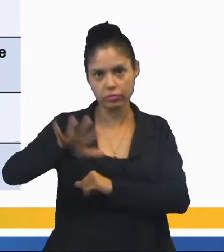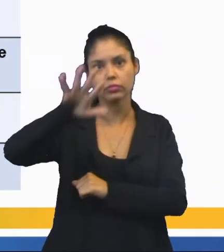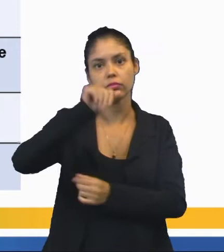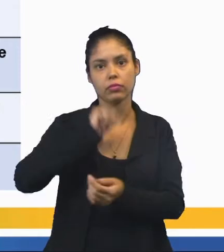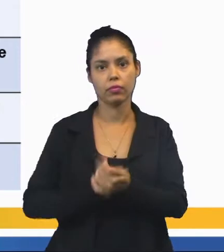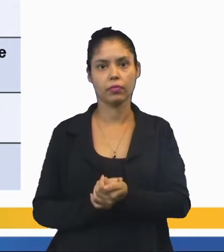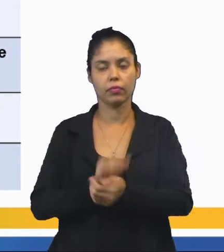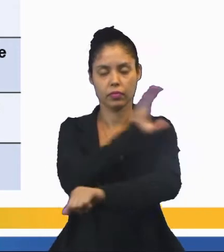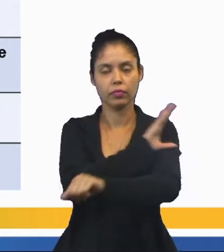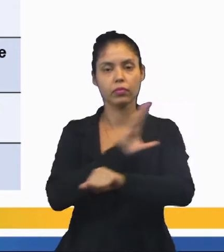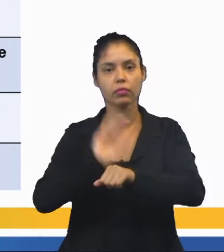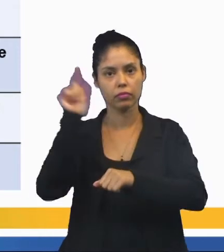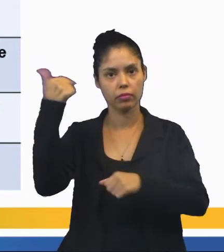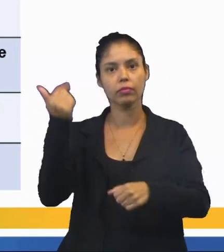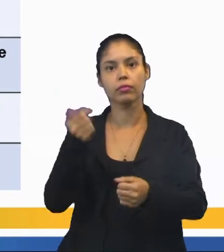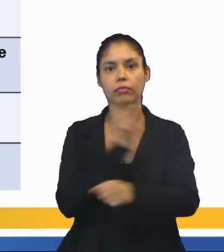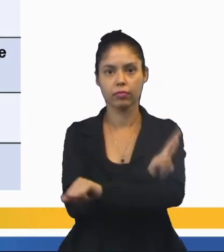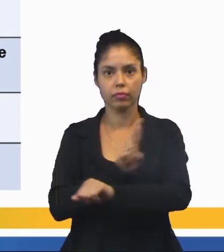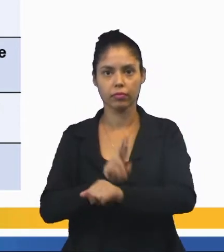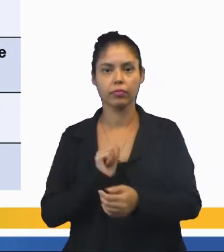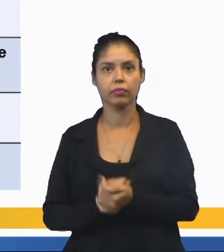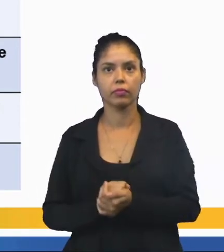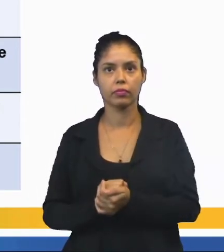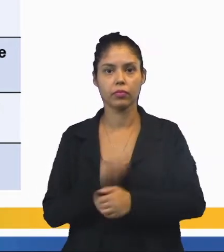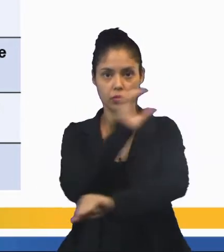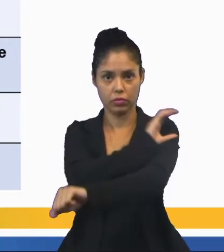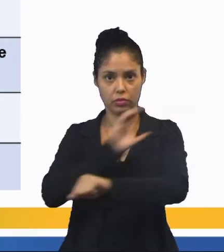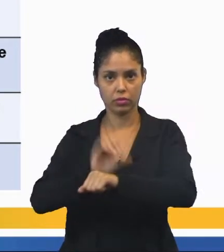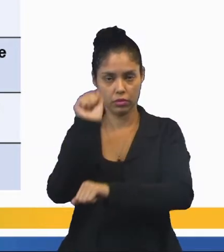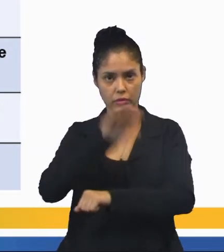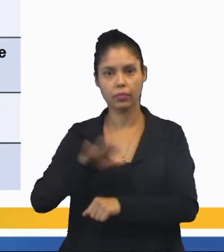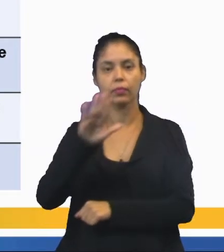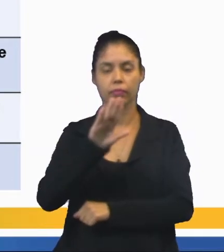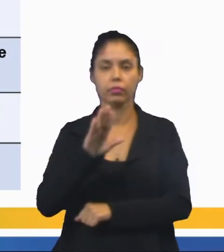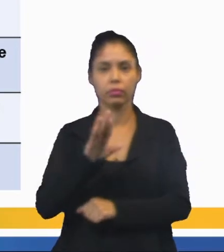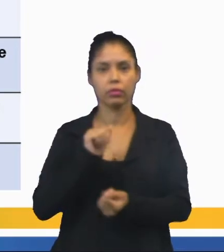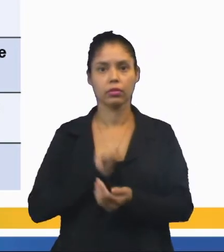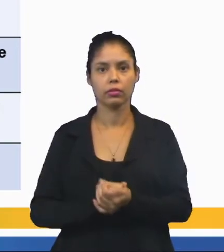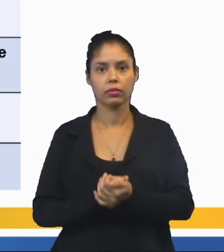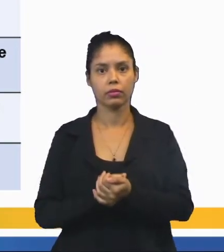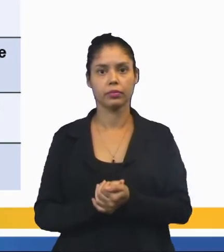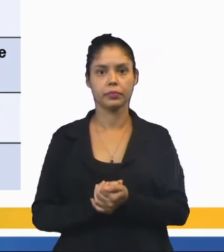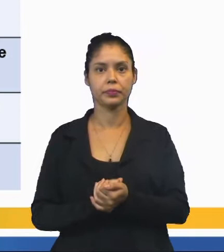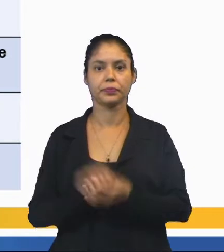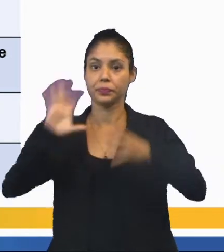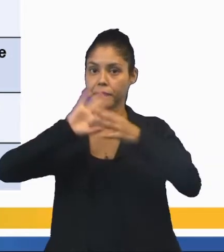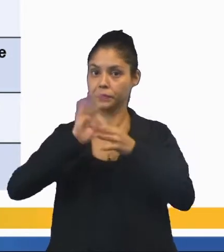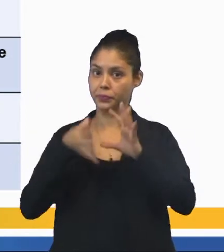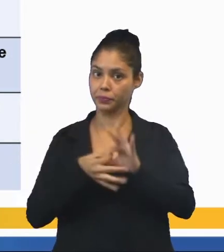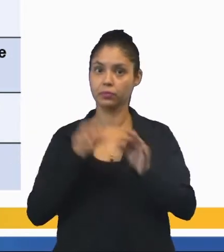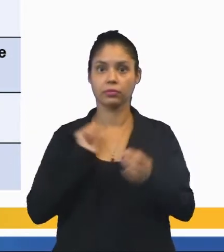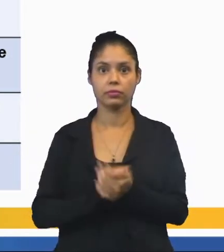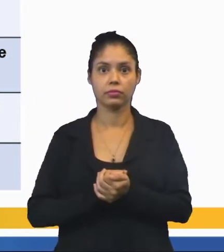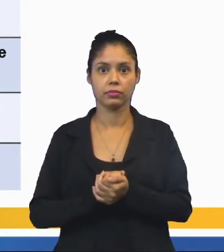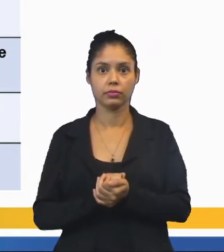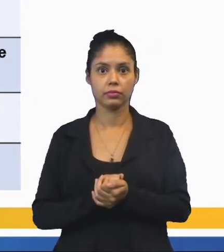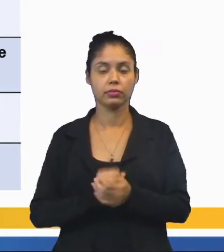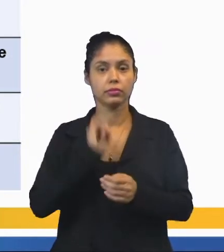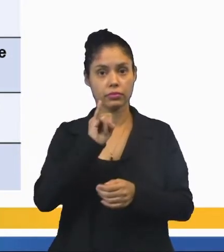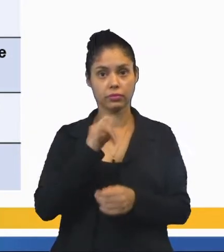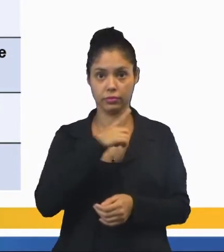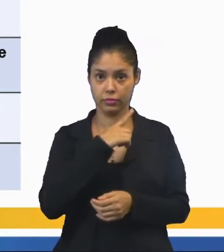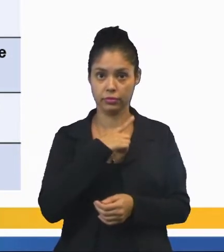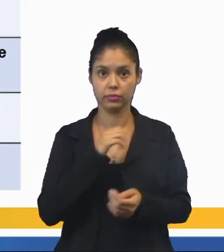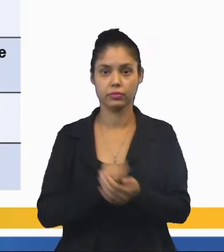da cultura daquela religião. Culturalmente, a cultura religiosa, ela é contextualizada, ela se